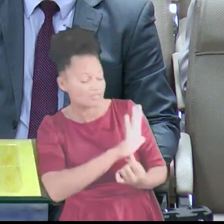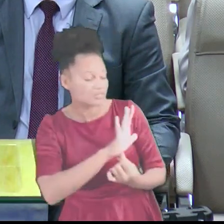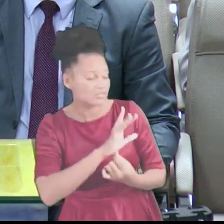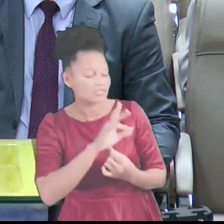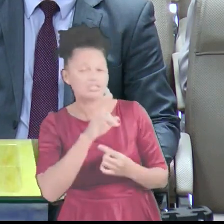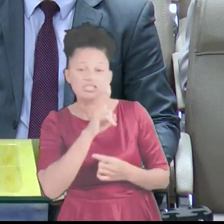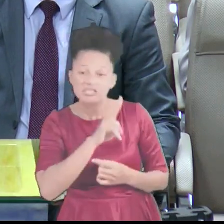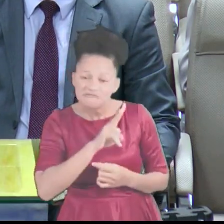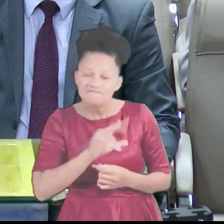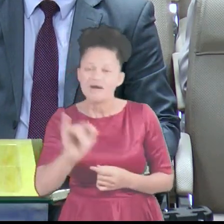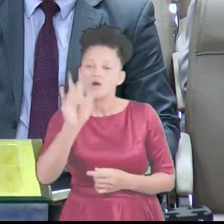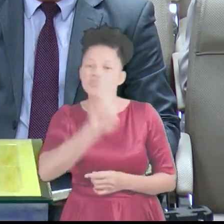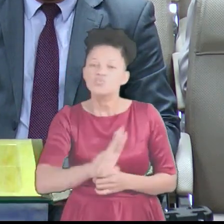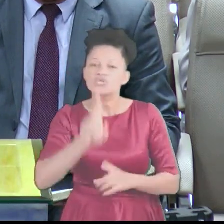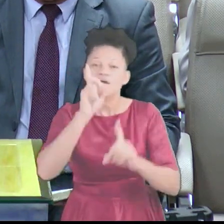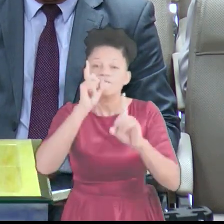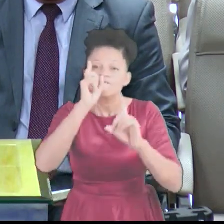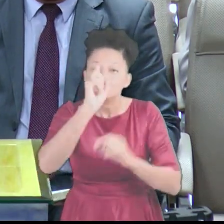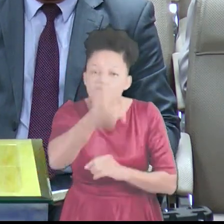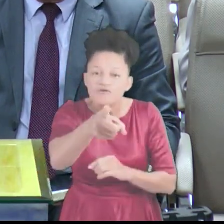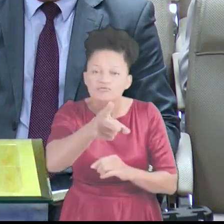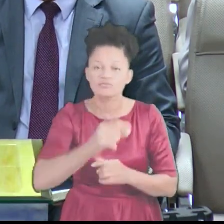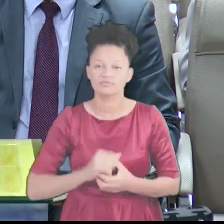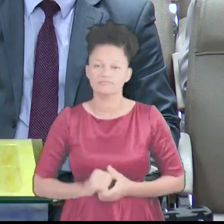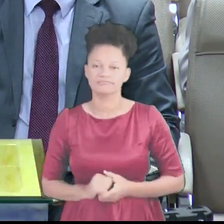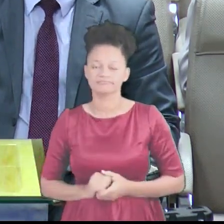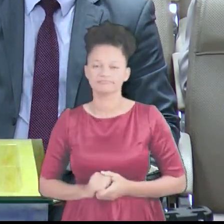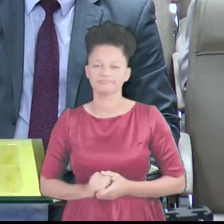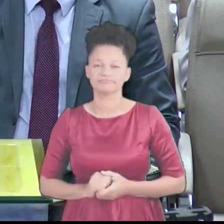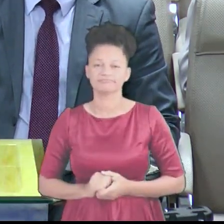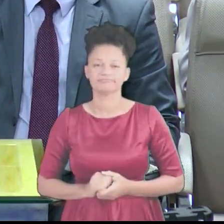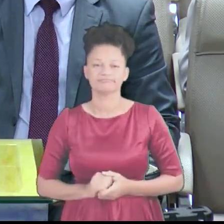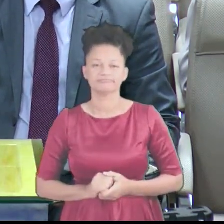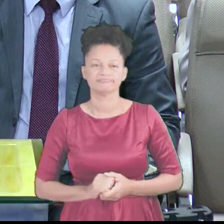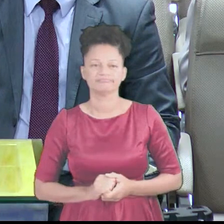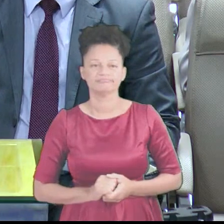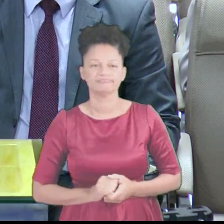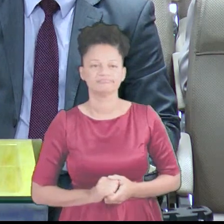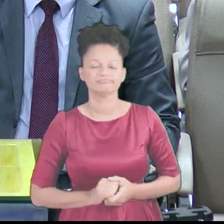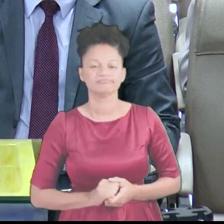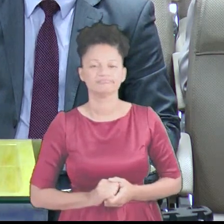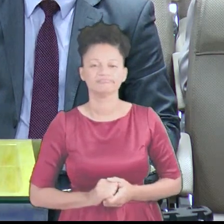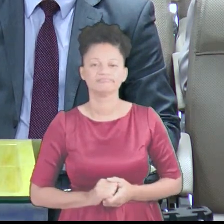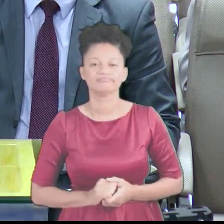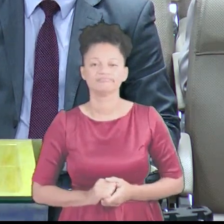usar você. Aleluia! Glória a Jesus!